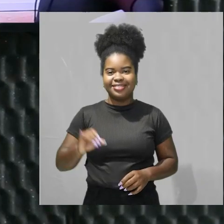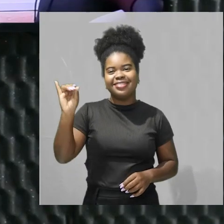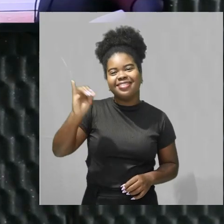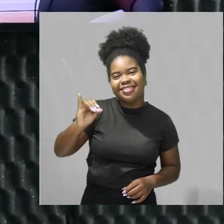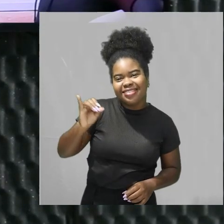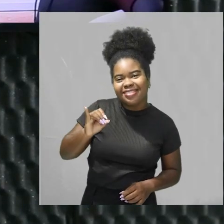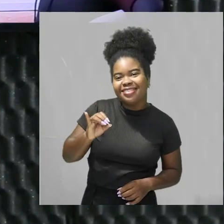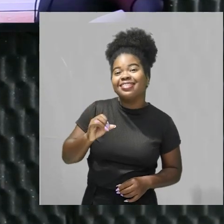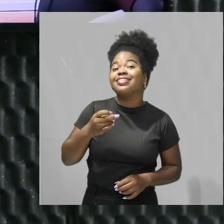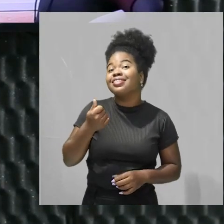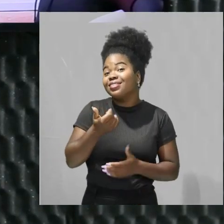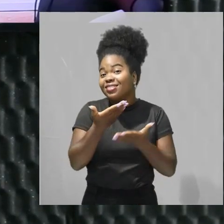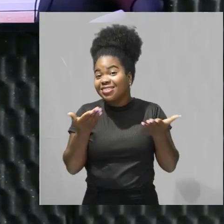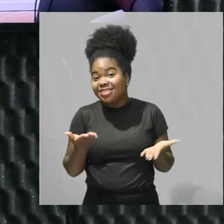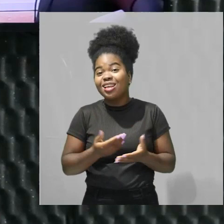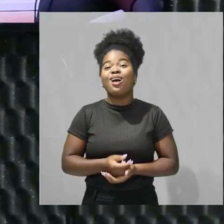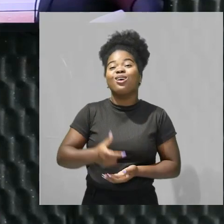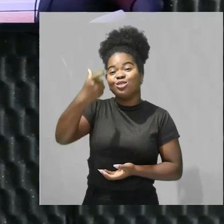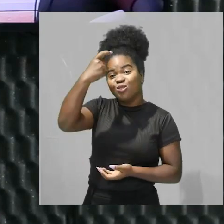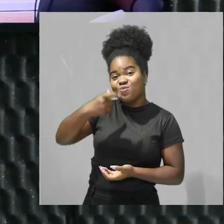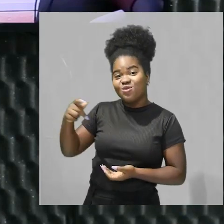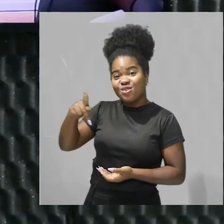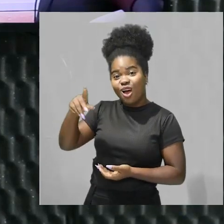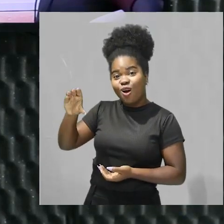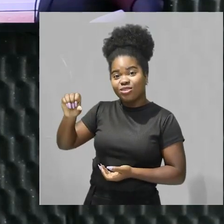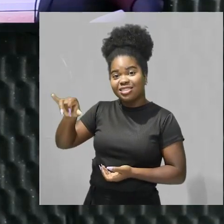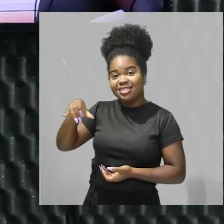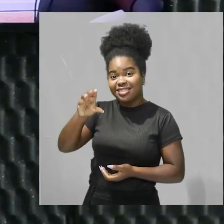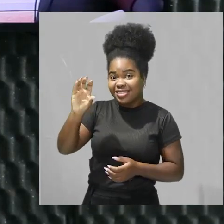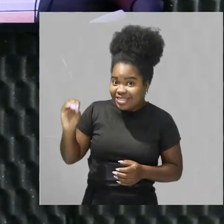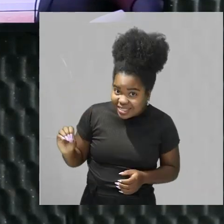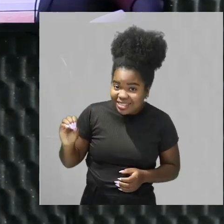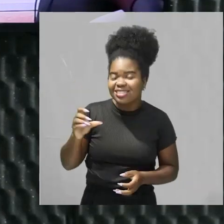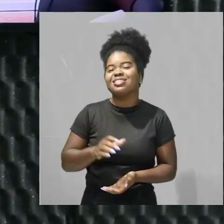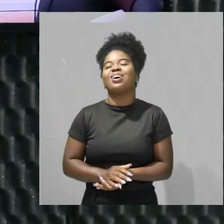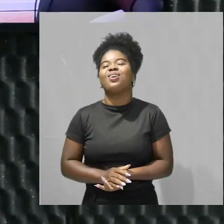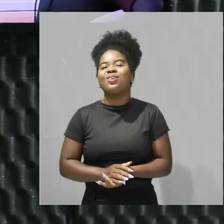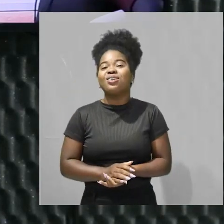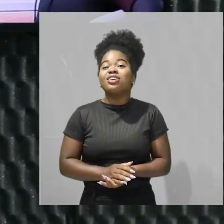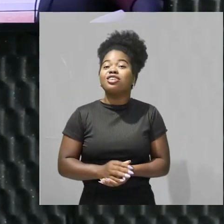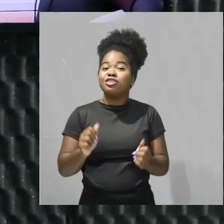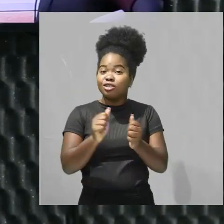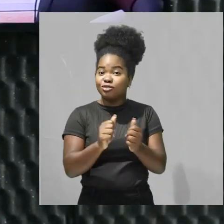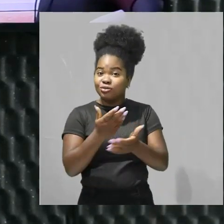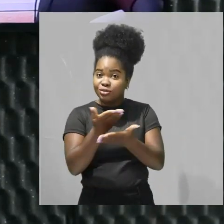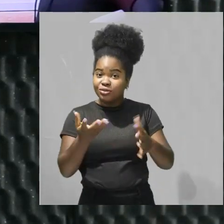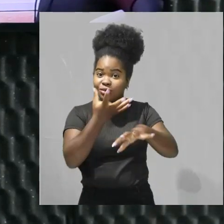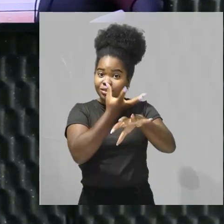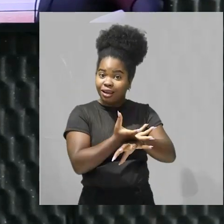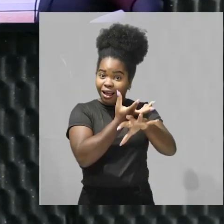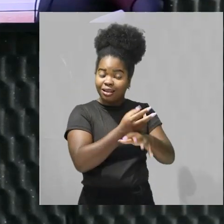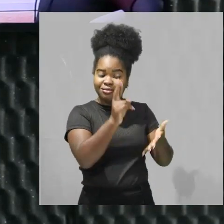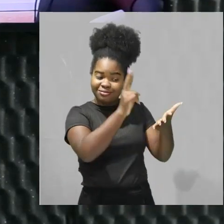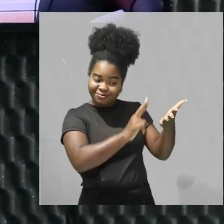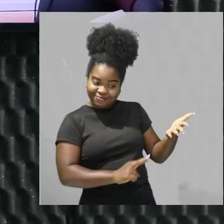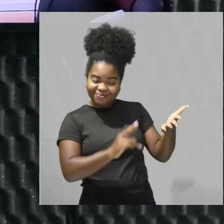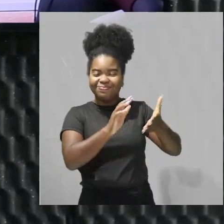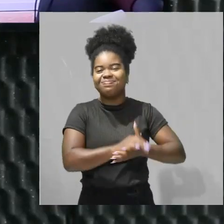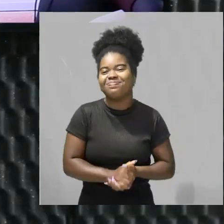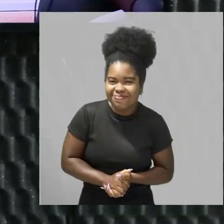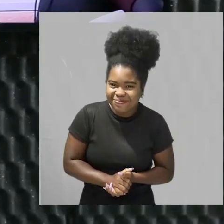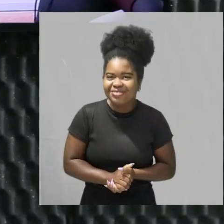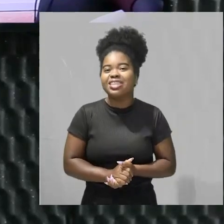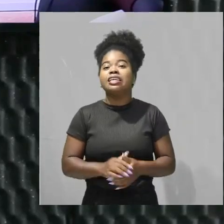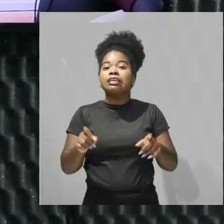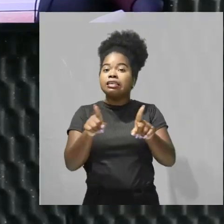Olá, pessoal! Tudo bem com vocês? Sou a professora Conceição Alencar e estarei com vocês na disciplina de Redação e mais